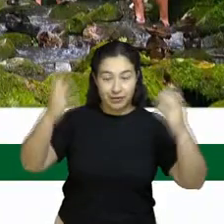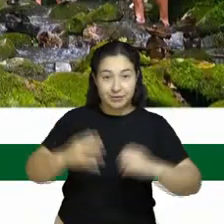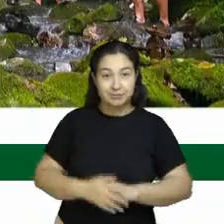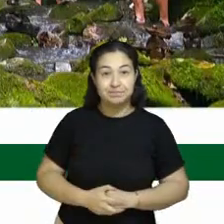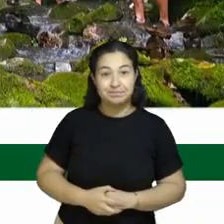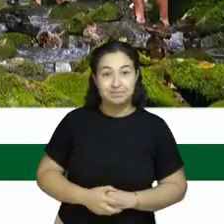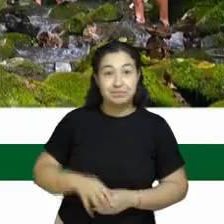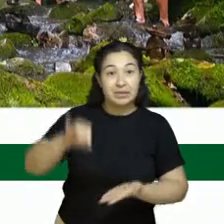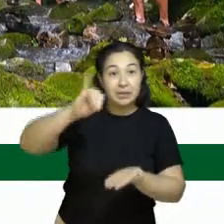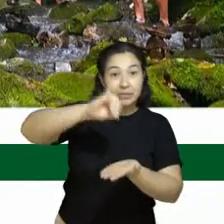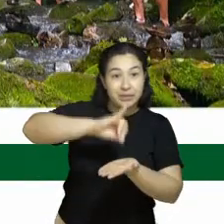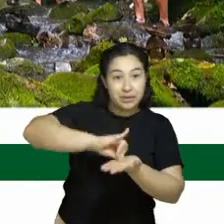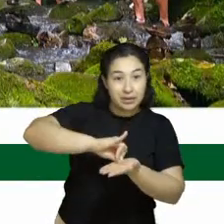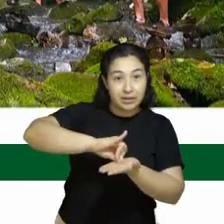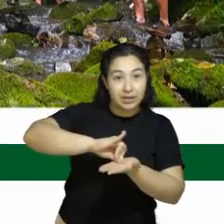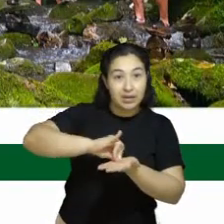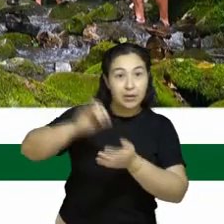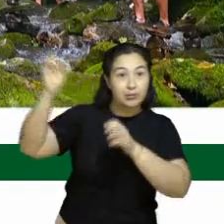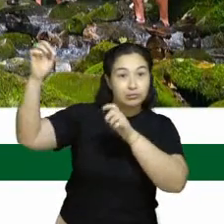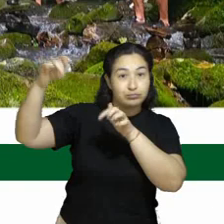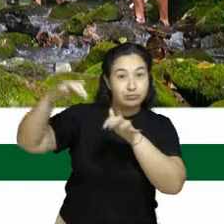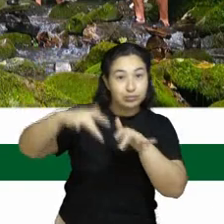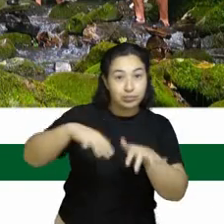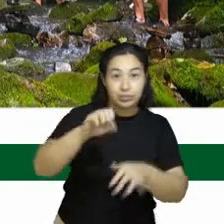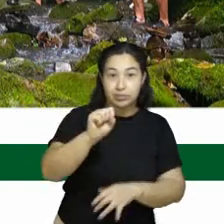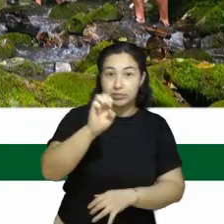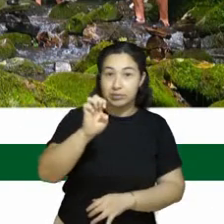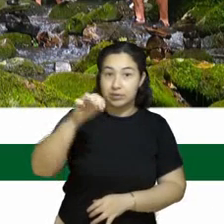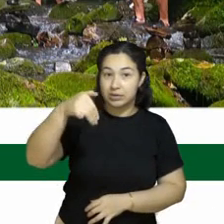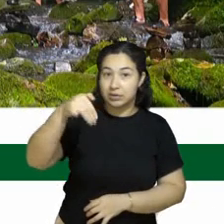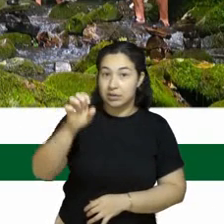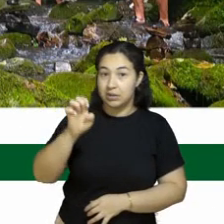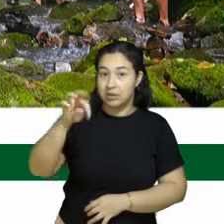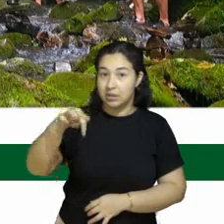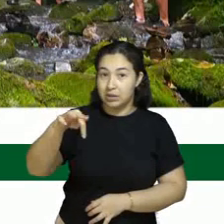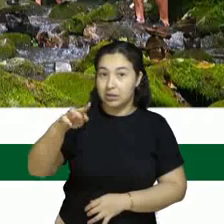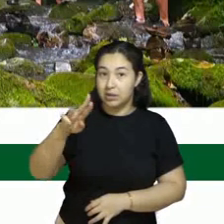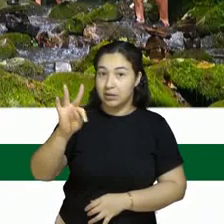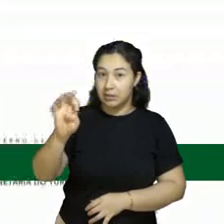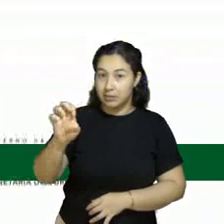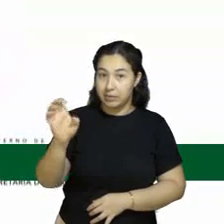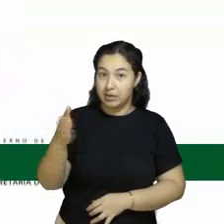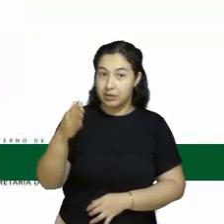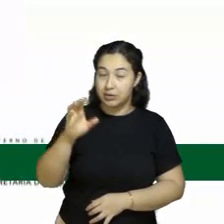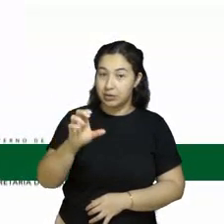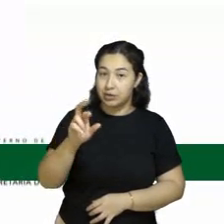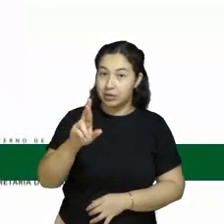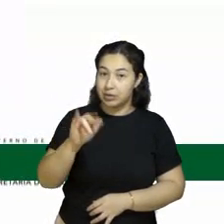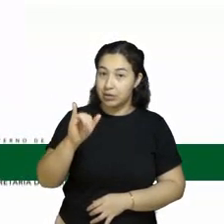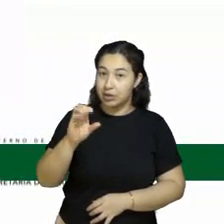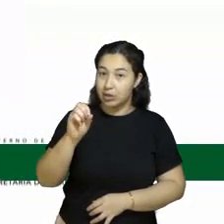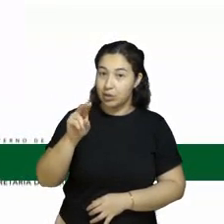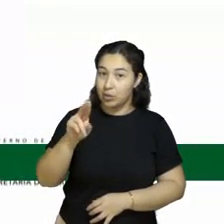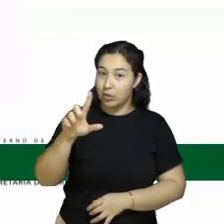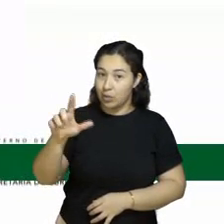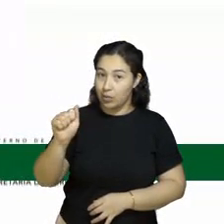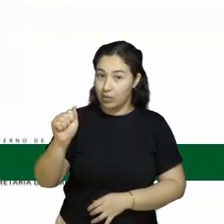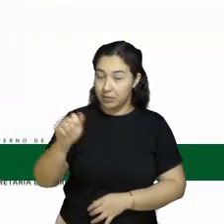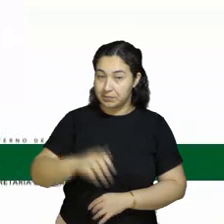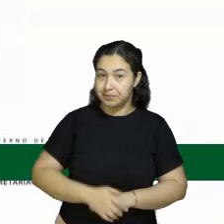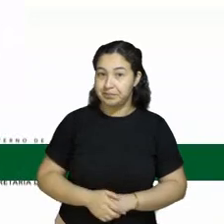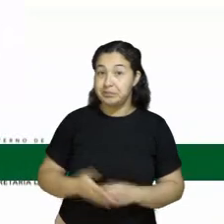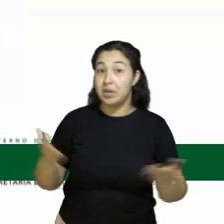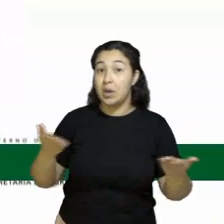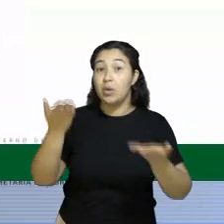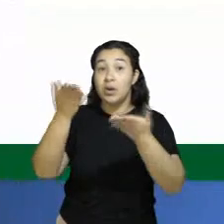capital da semente crioula e município com mais cachoeiras de Santa Catarina, em Anchieta. Agora vamos para o Vale